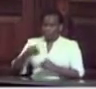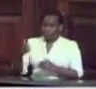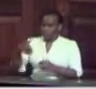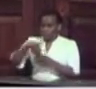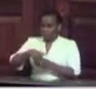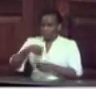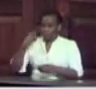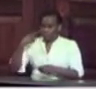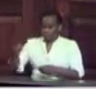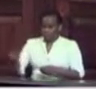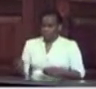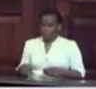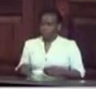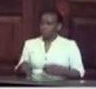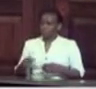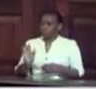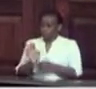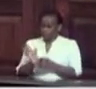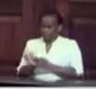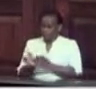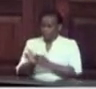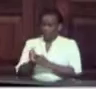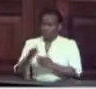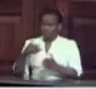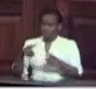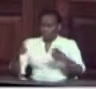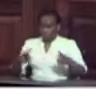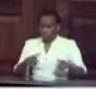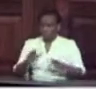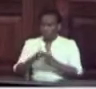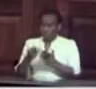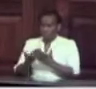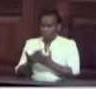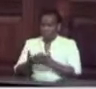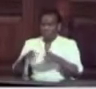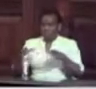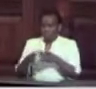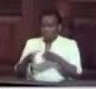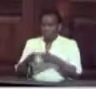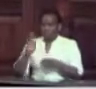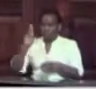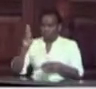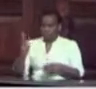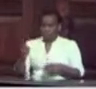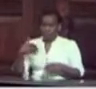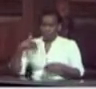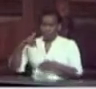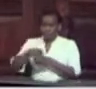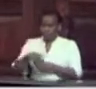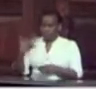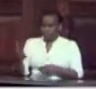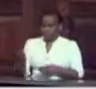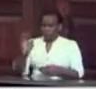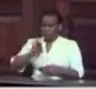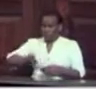ao longo desta semana. Valorizar o espaço do Colégio de Líderes nesse sentido. Eu votei, naturalmente, pela